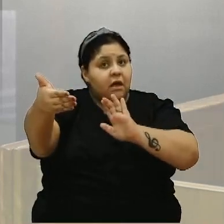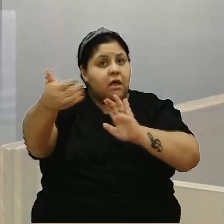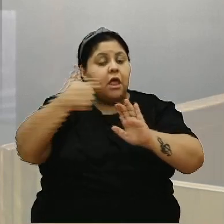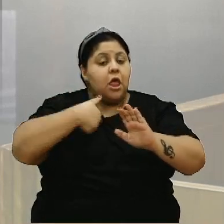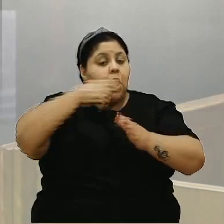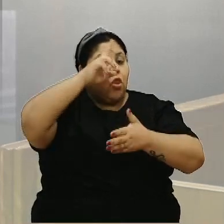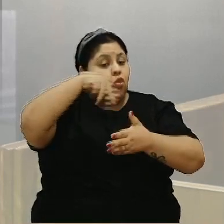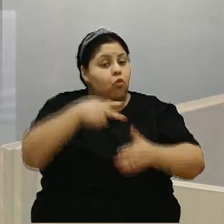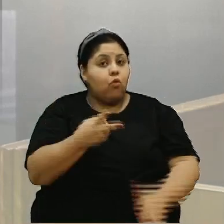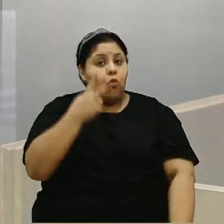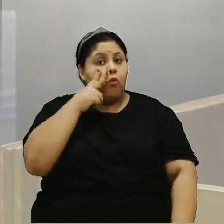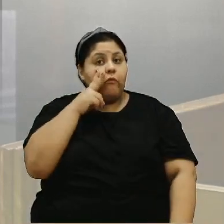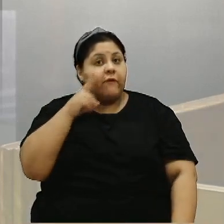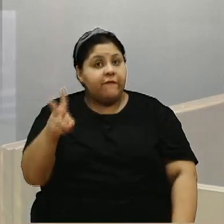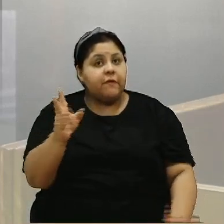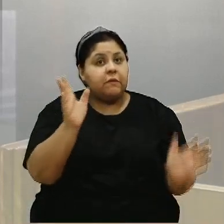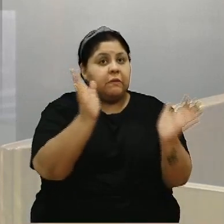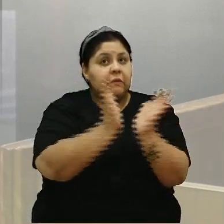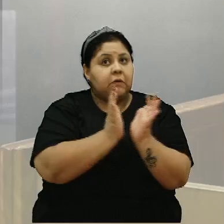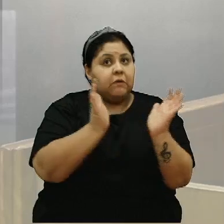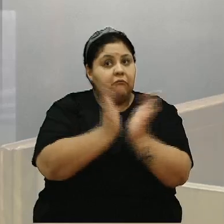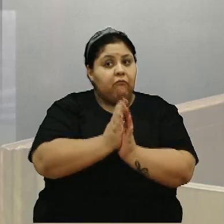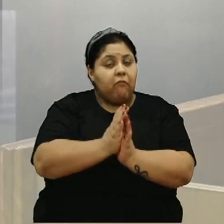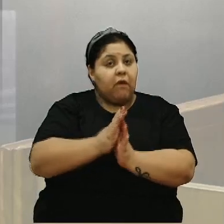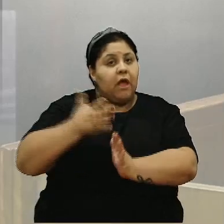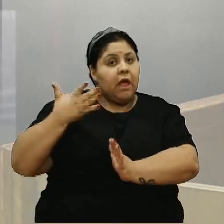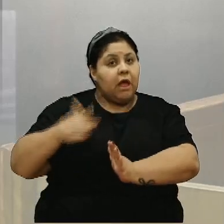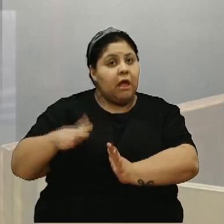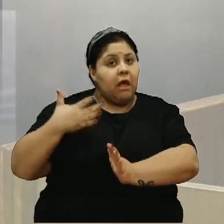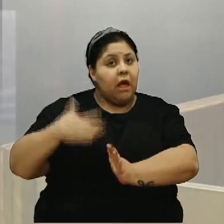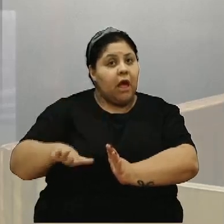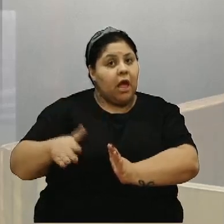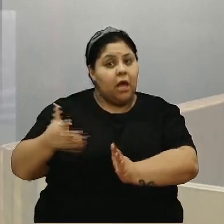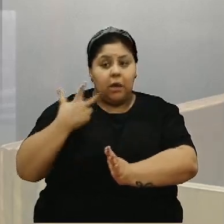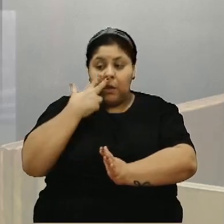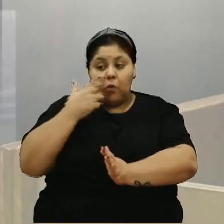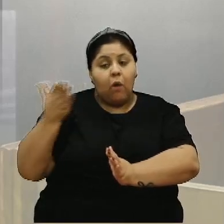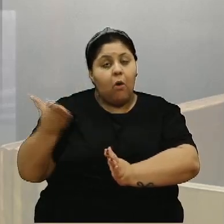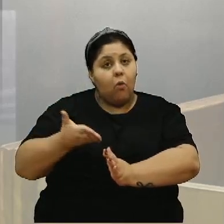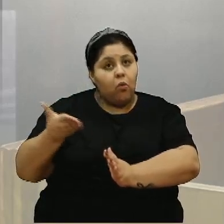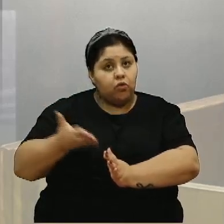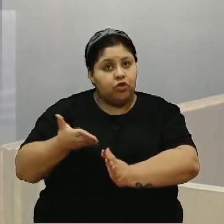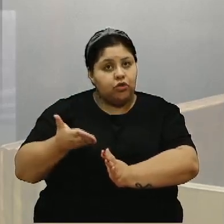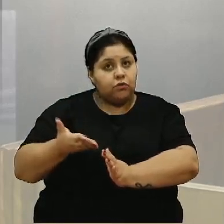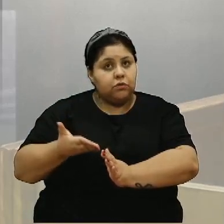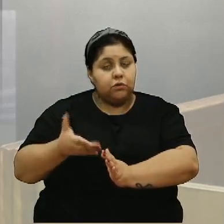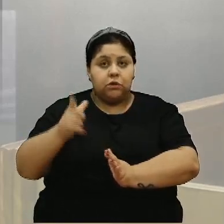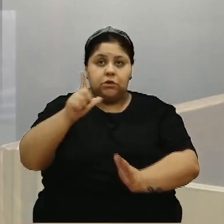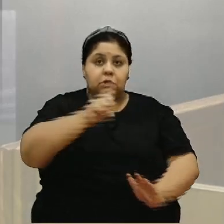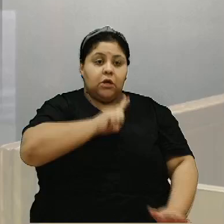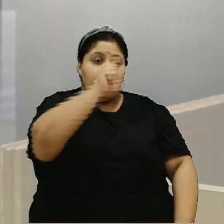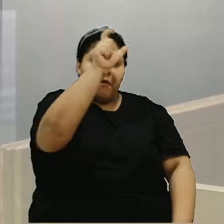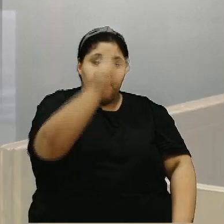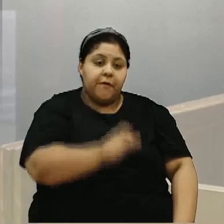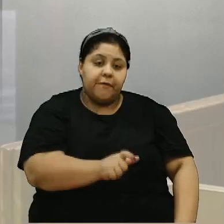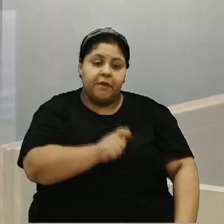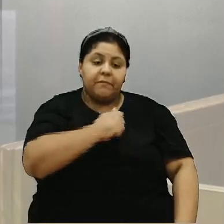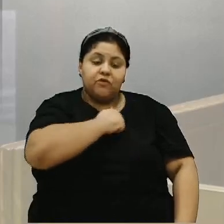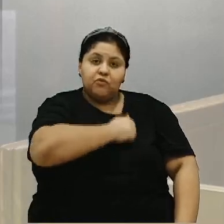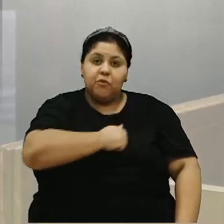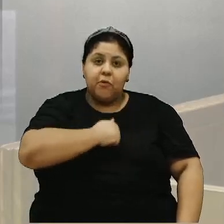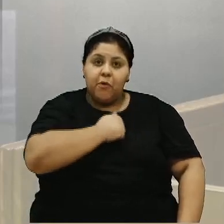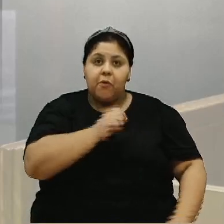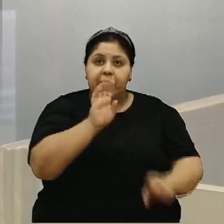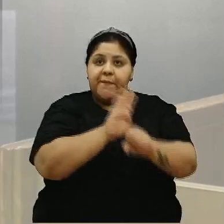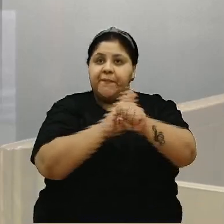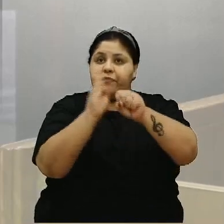nunca vi os hortifruti custar tanto que nem custa hoje. Hoje eu sou bem sincero dizer, tem pessoas humildes dos